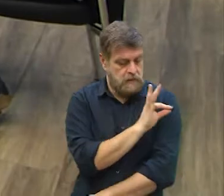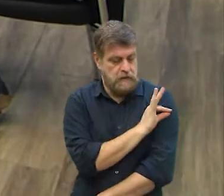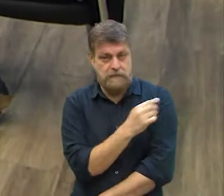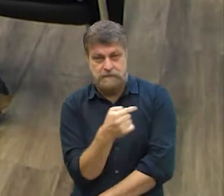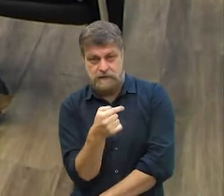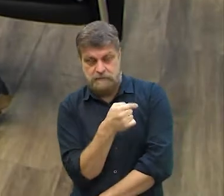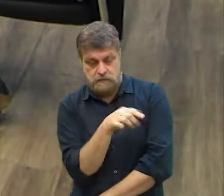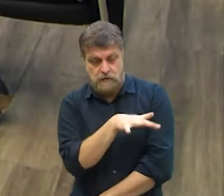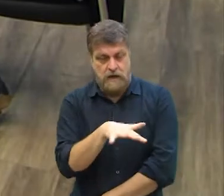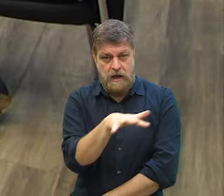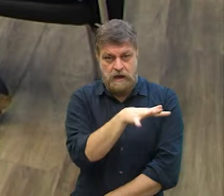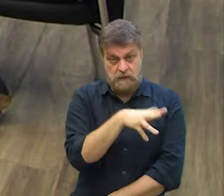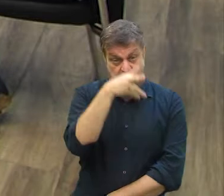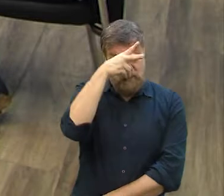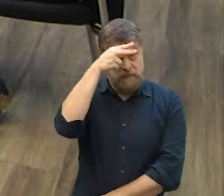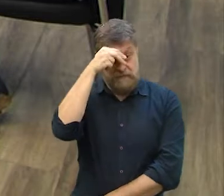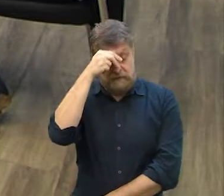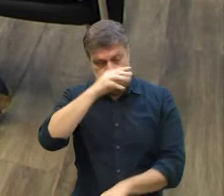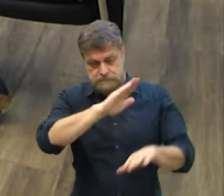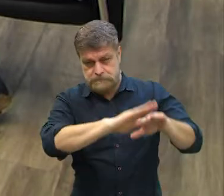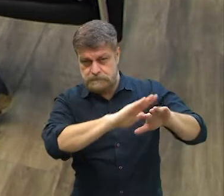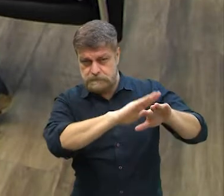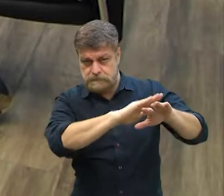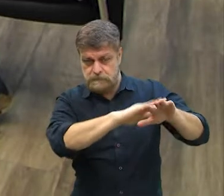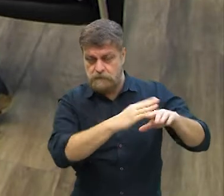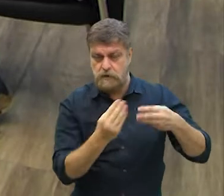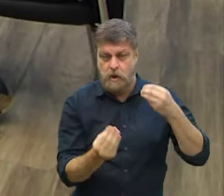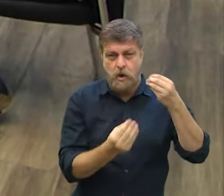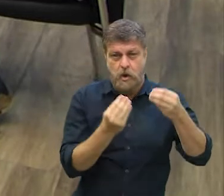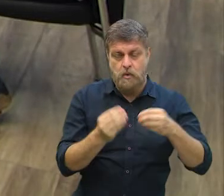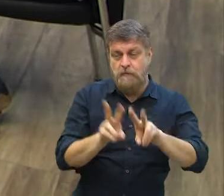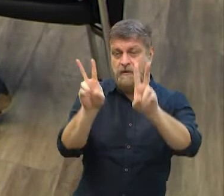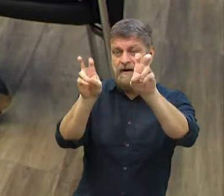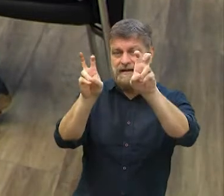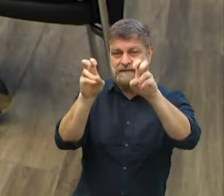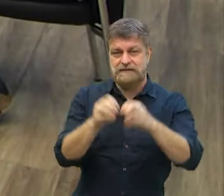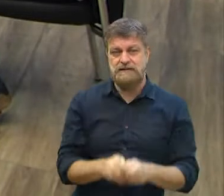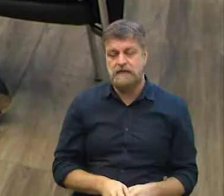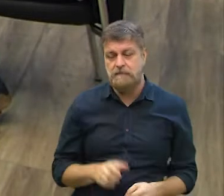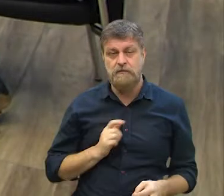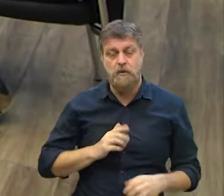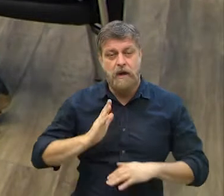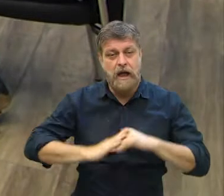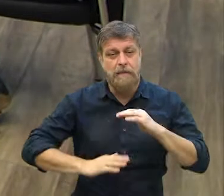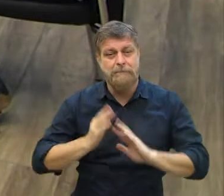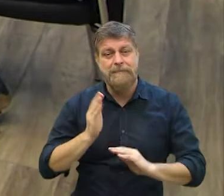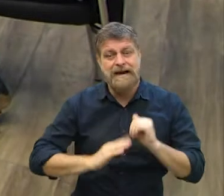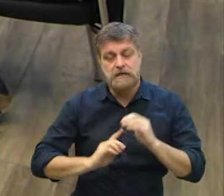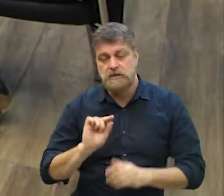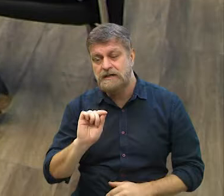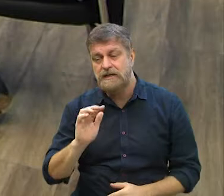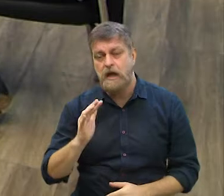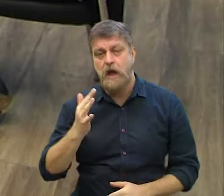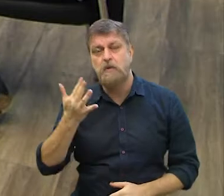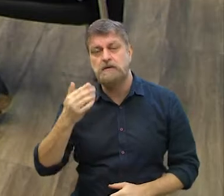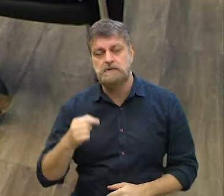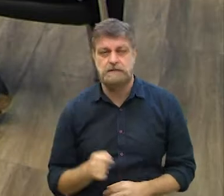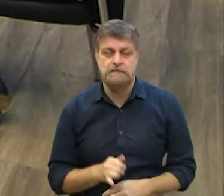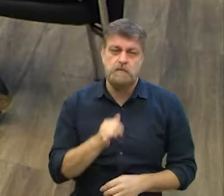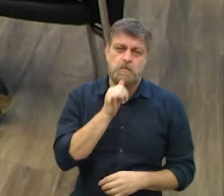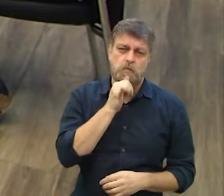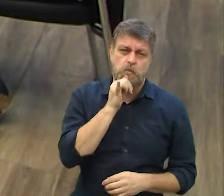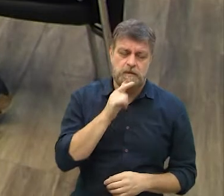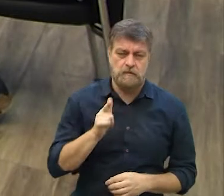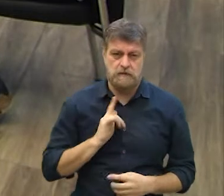Vereadores, como que a prefeitura, o poder executivo deve lidar com este tema? Quais são as atividades que devem